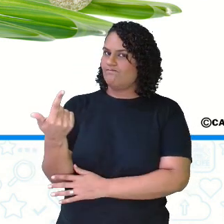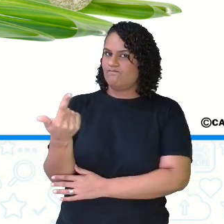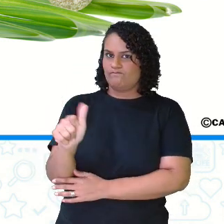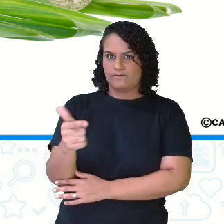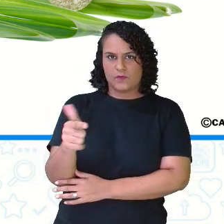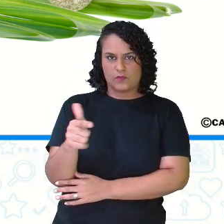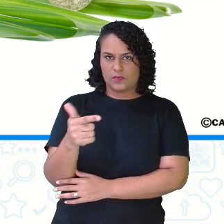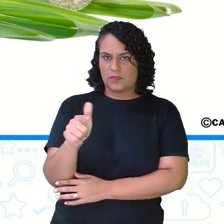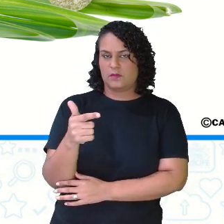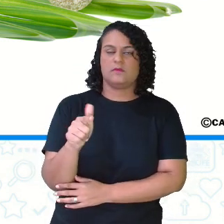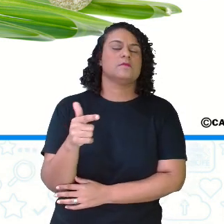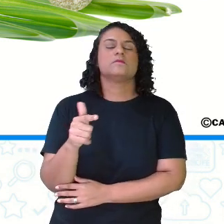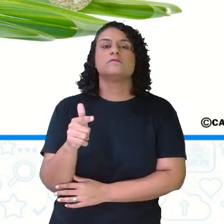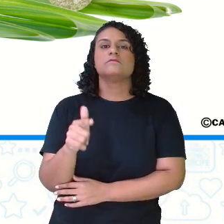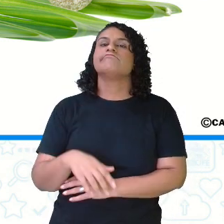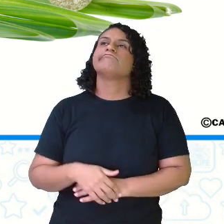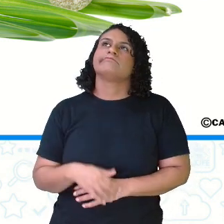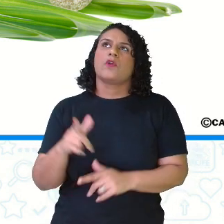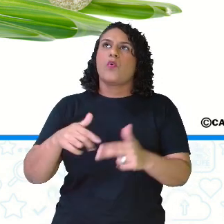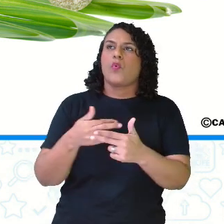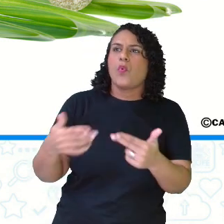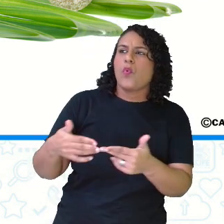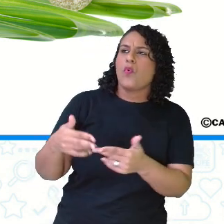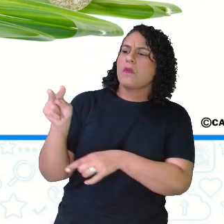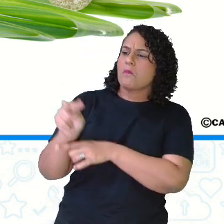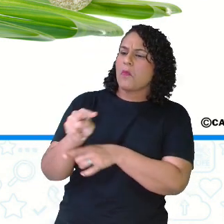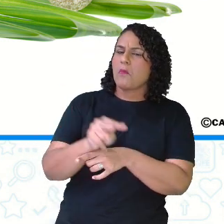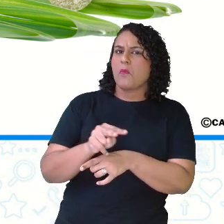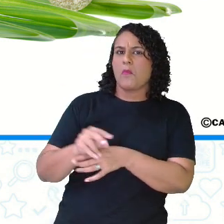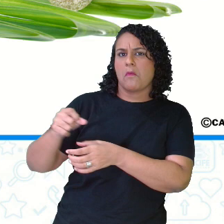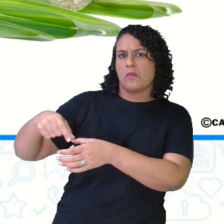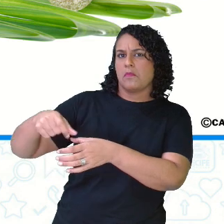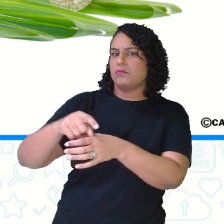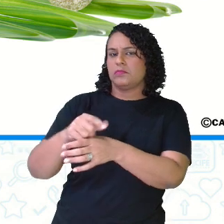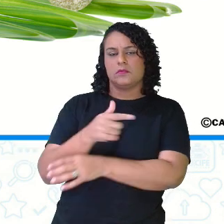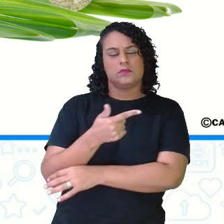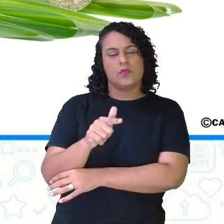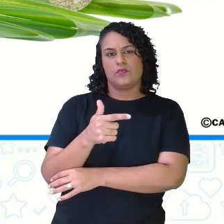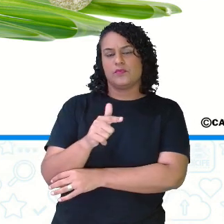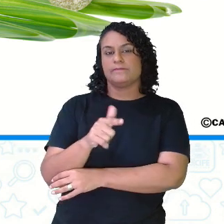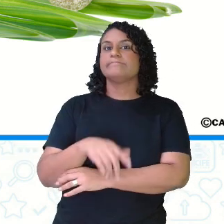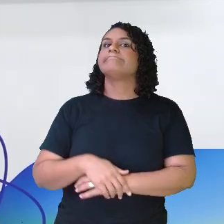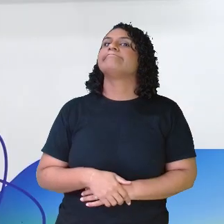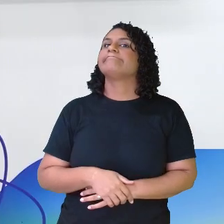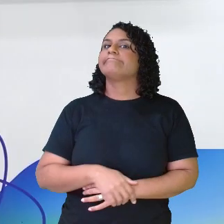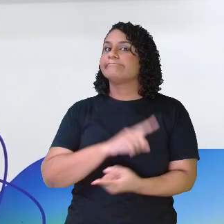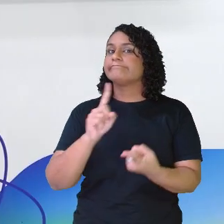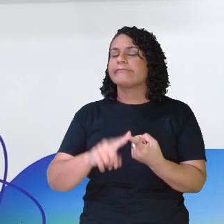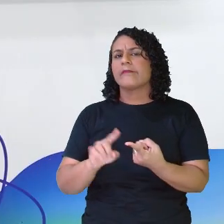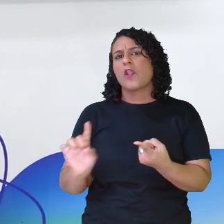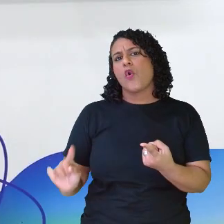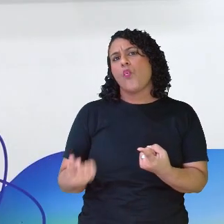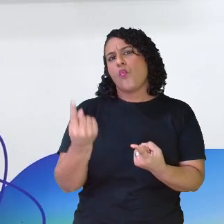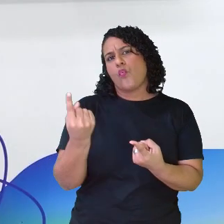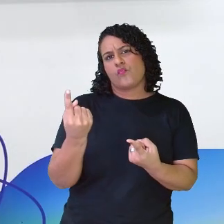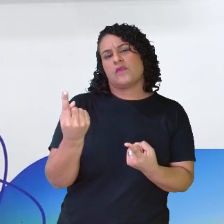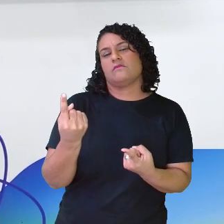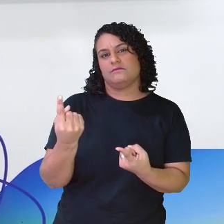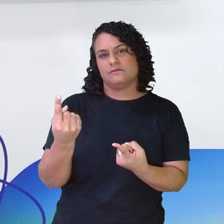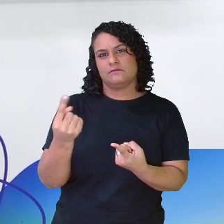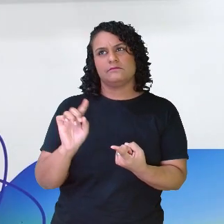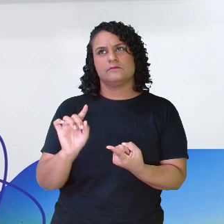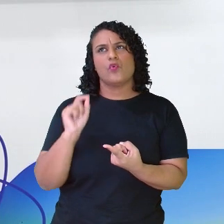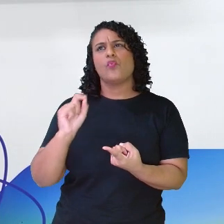dizer assim, de coisas sendo cultivadas. Monocultura, uma coisa só. E o que